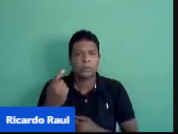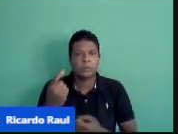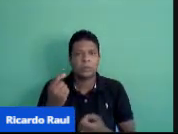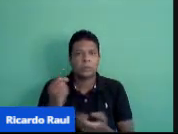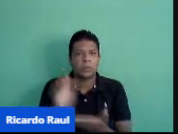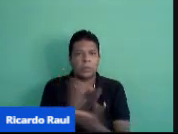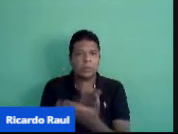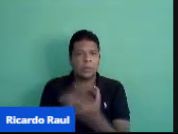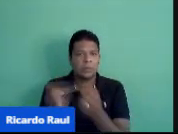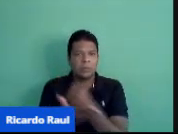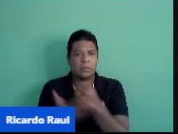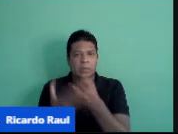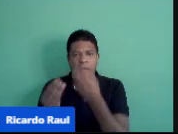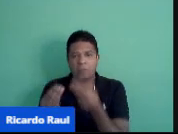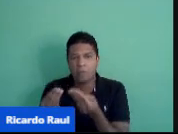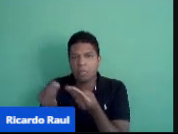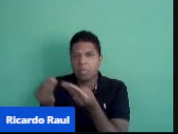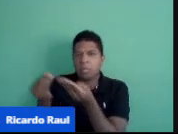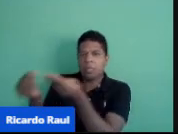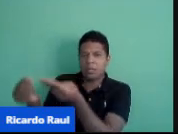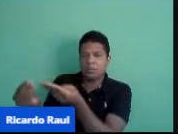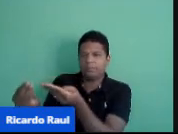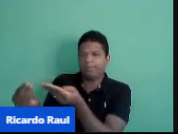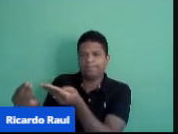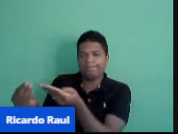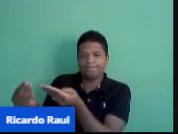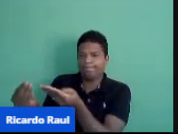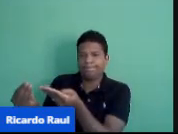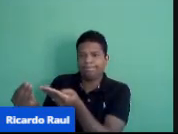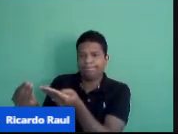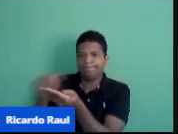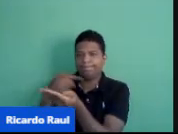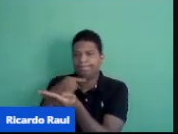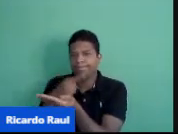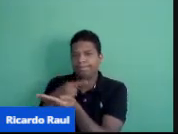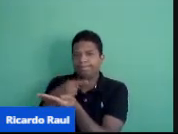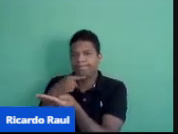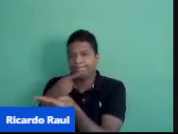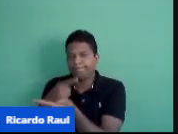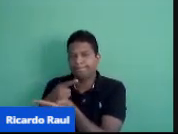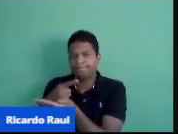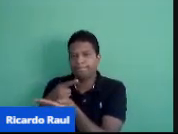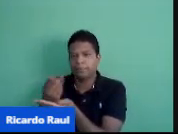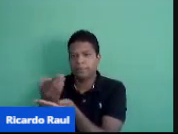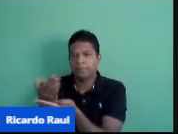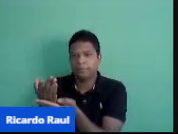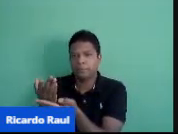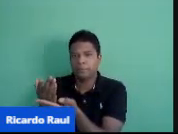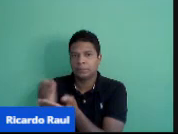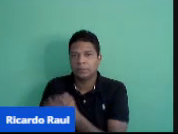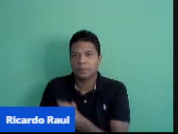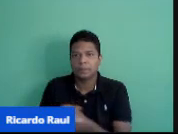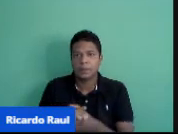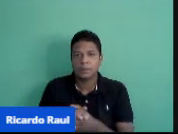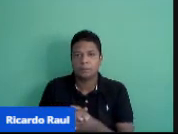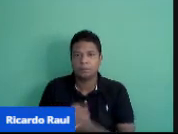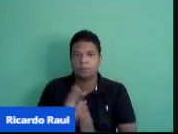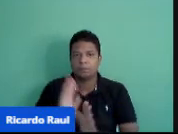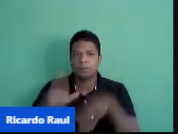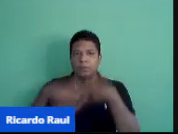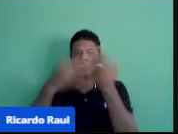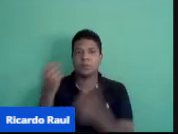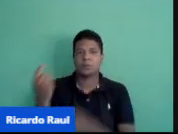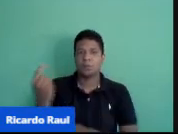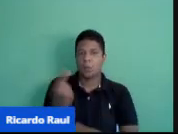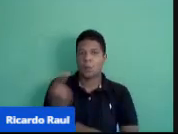para o aluno, isso não vai, vamos pensar assim, levá-lo a desenvolver sozinho, né? Ele sozinho